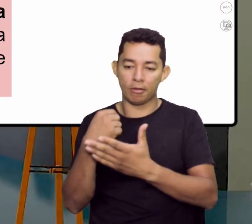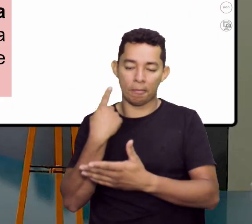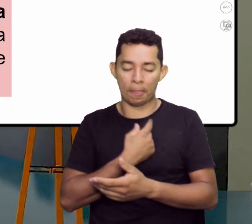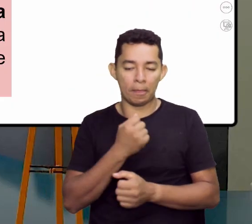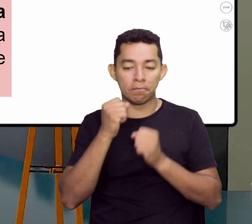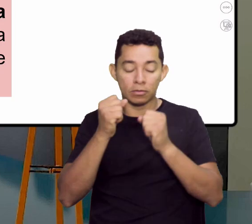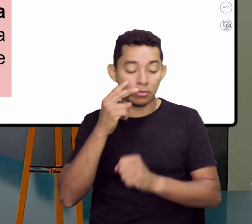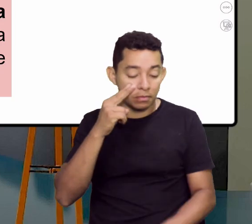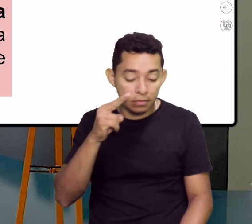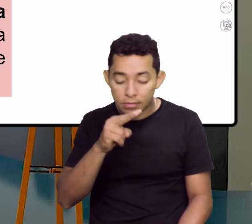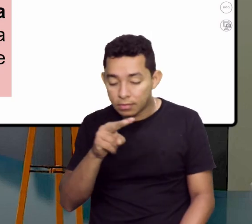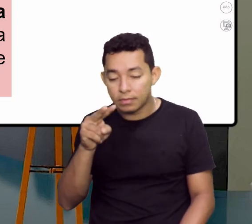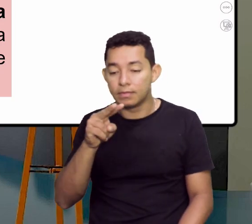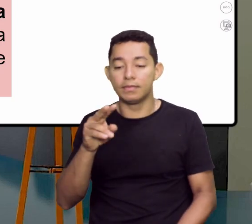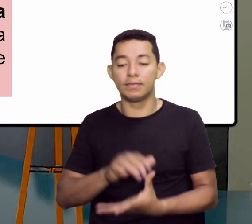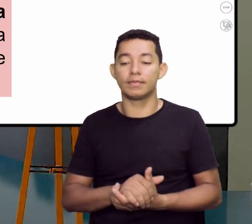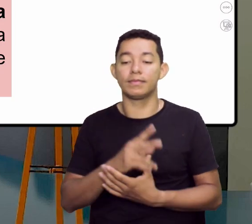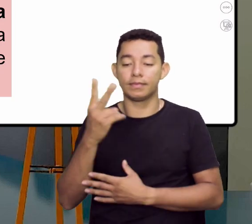né? Valorizar